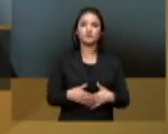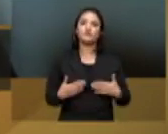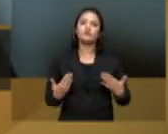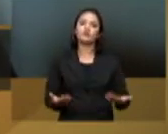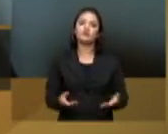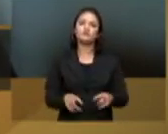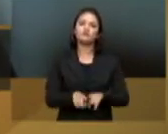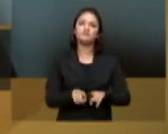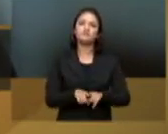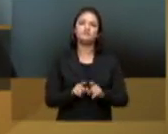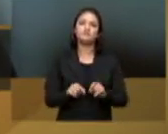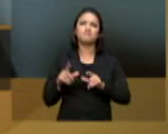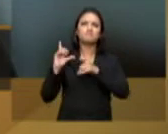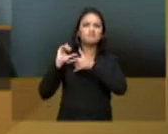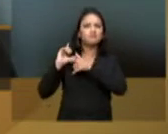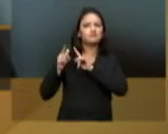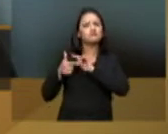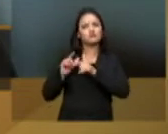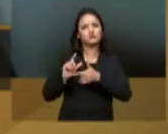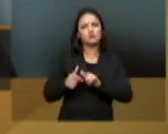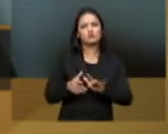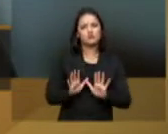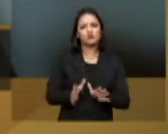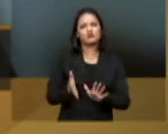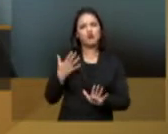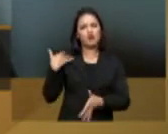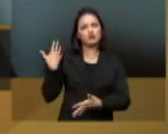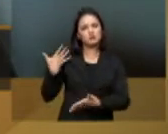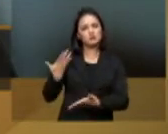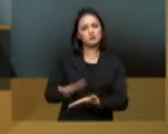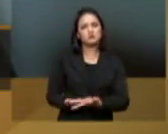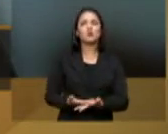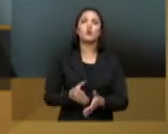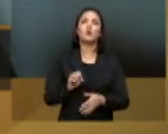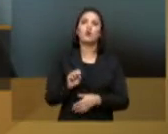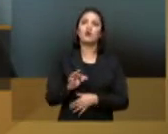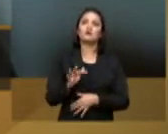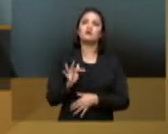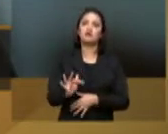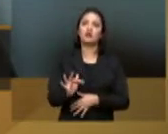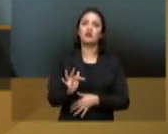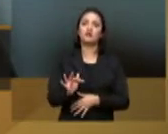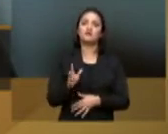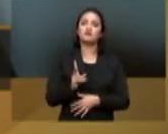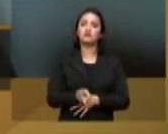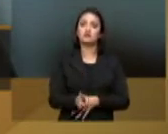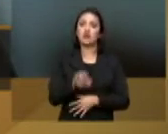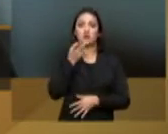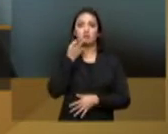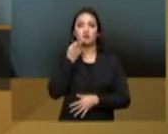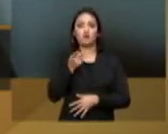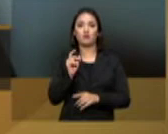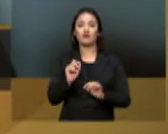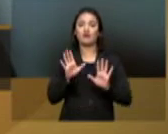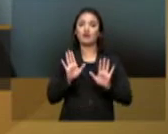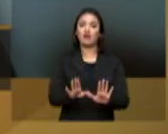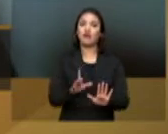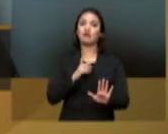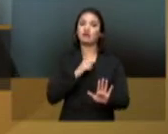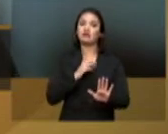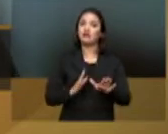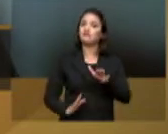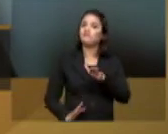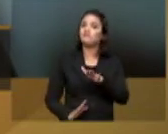que, tradicionalmente, o tribunal vinha pautando seu entendimento no sentido de que ela seria estrita